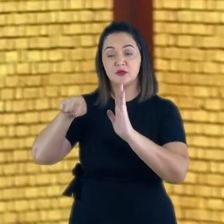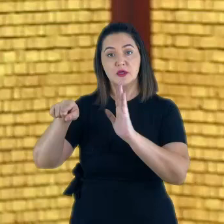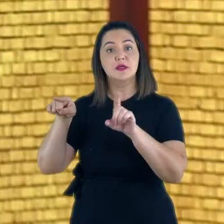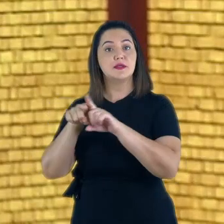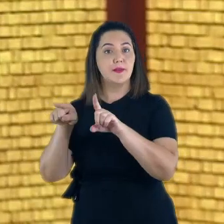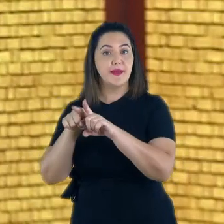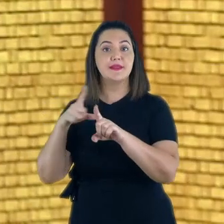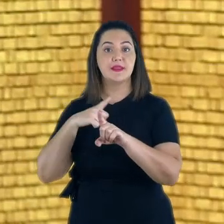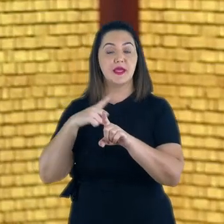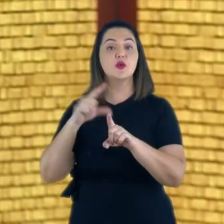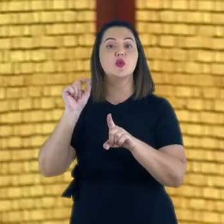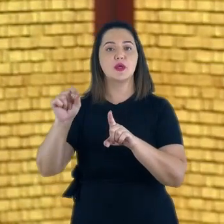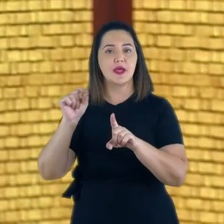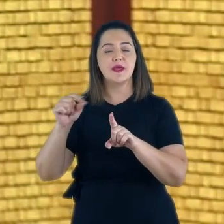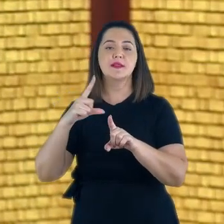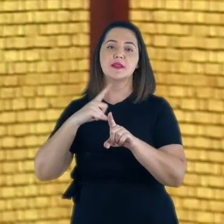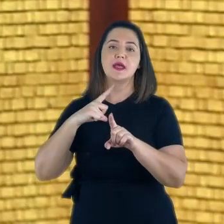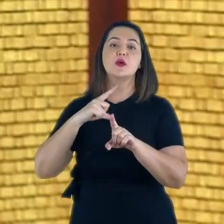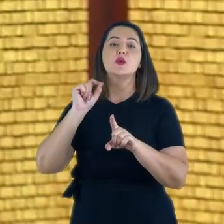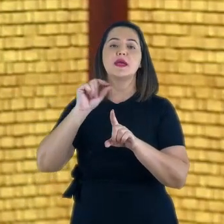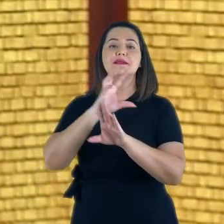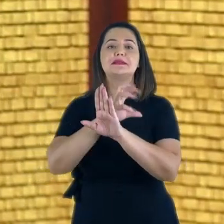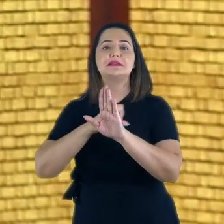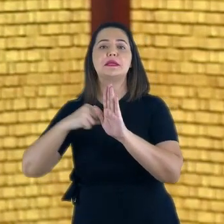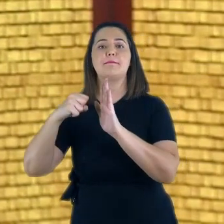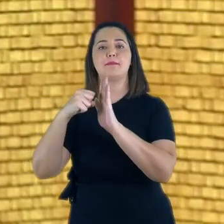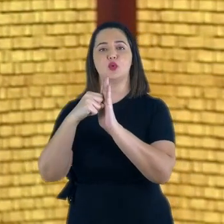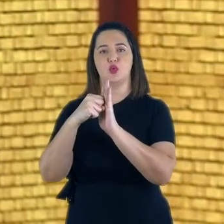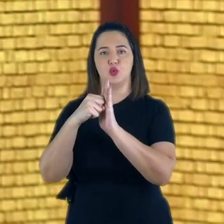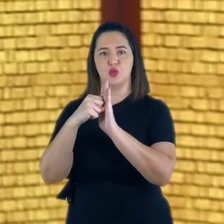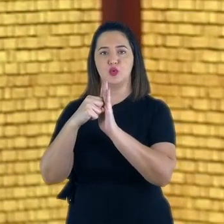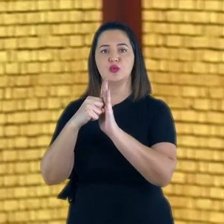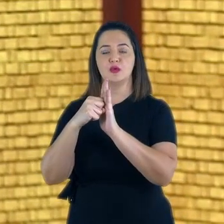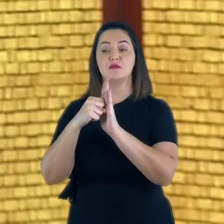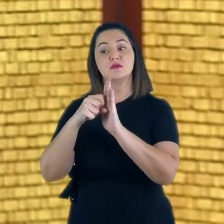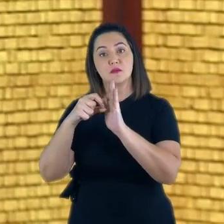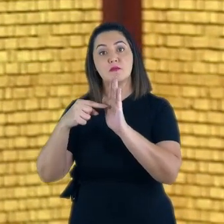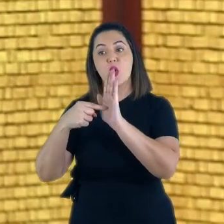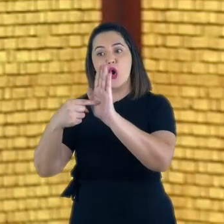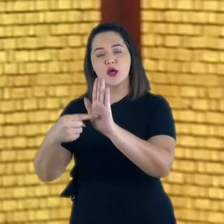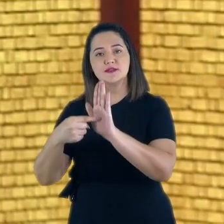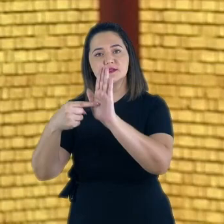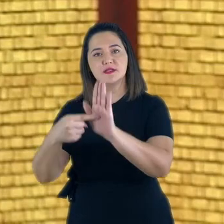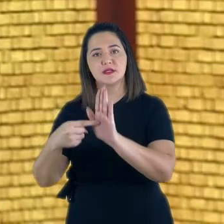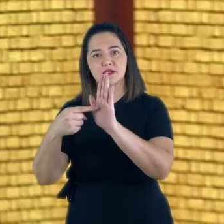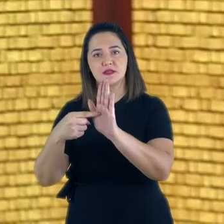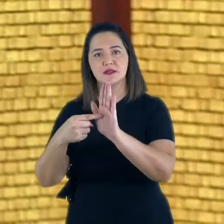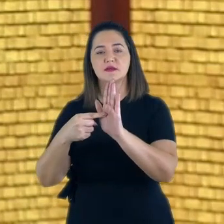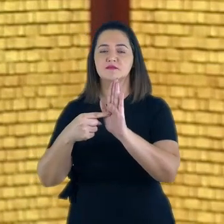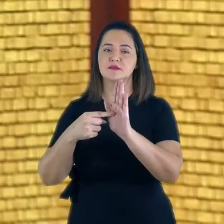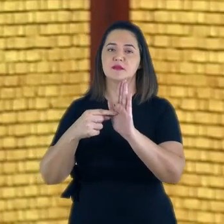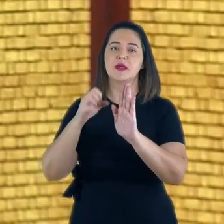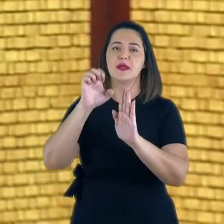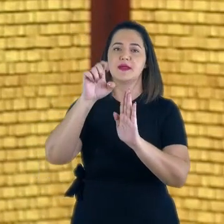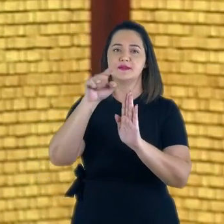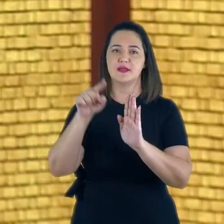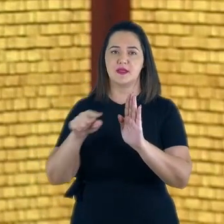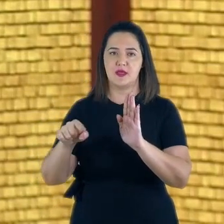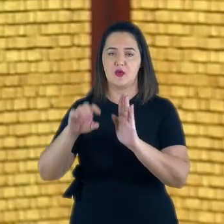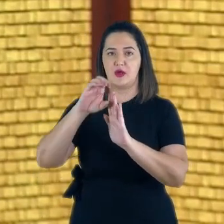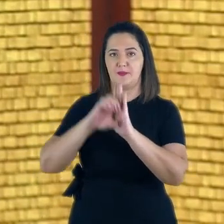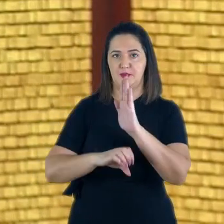simbólica novamente em miniatura. Vários pequenos símbolos são mencionados em Ezequiel 4 e 5